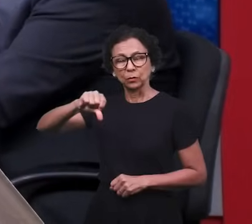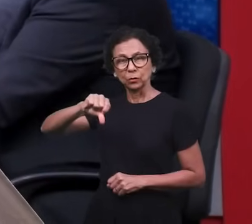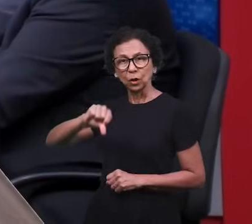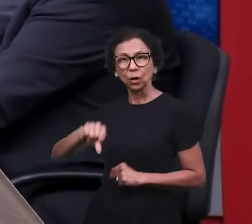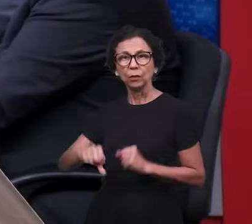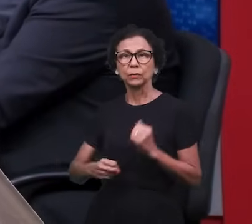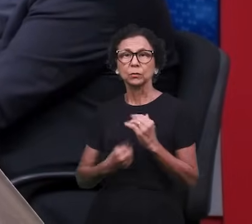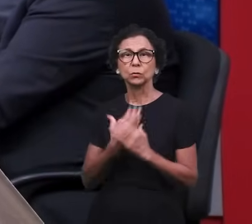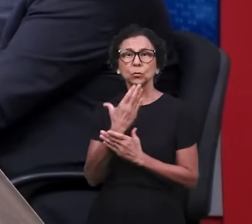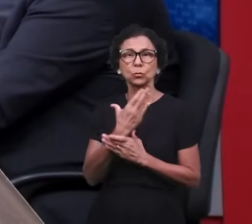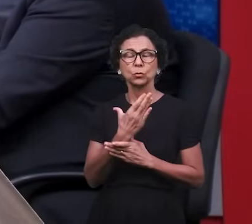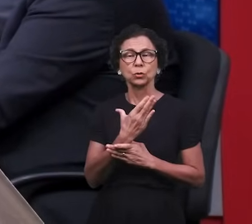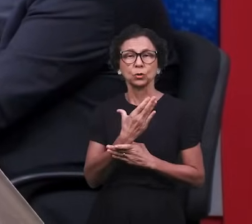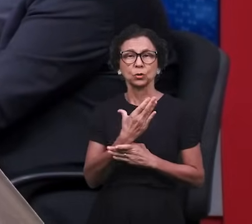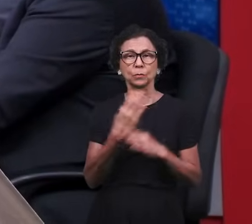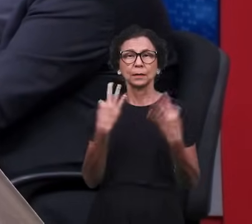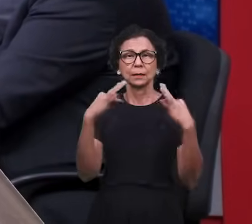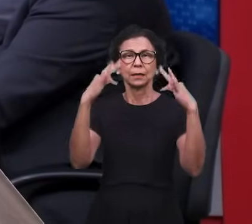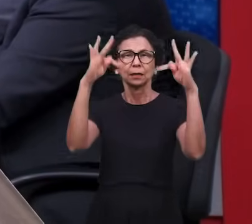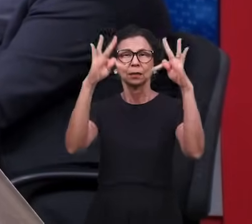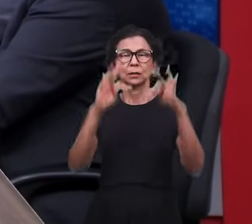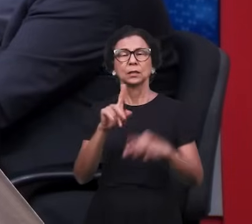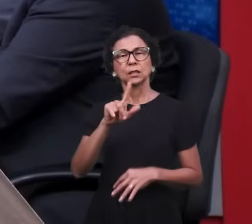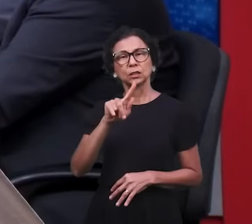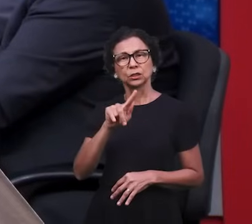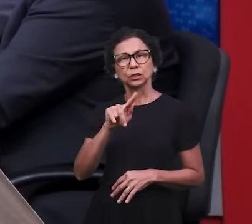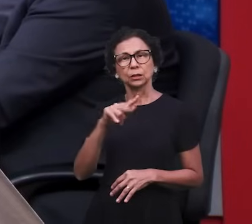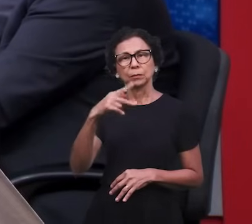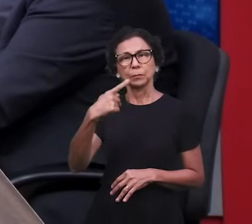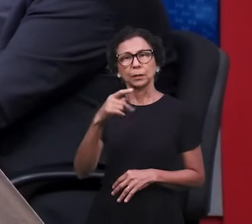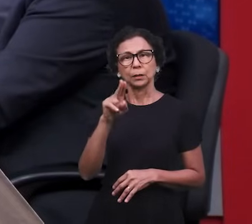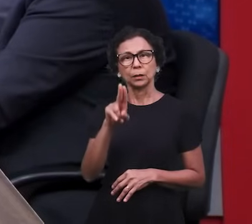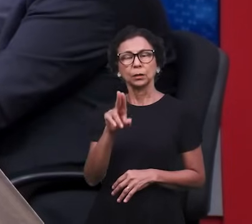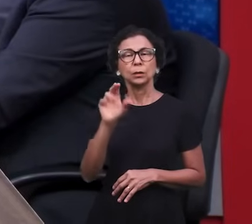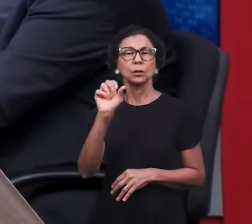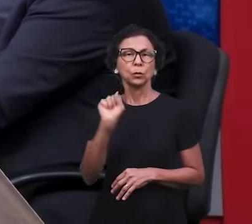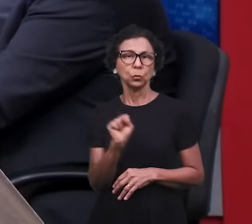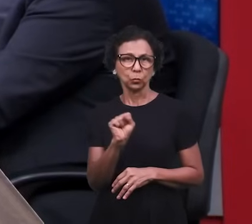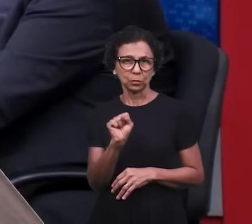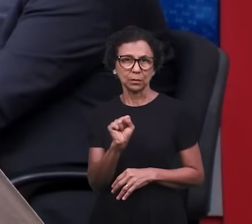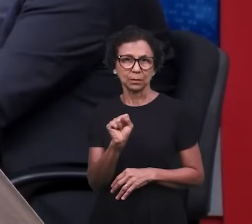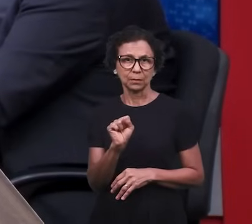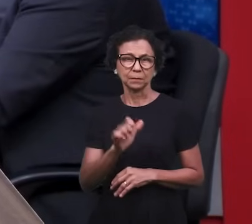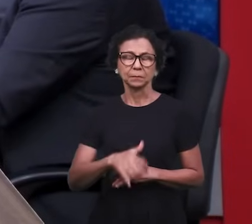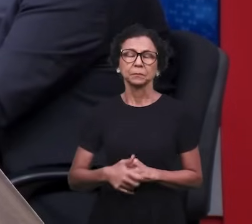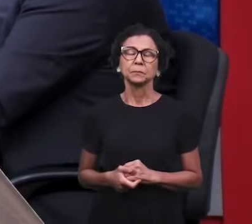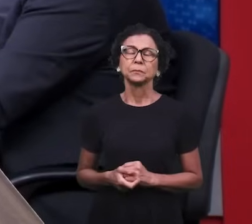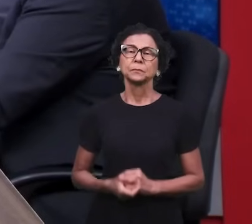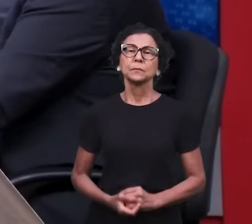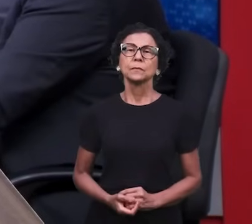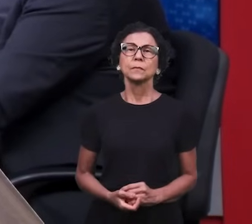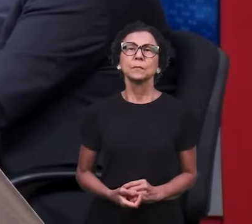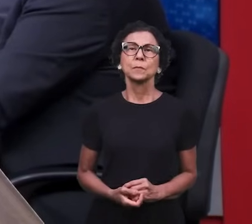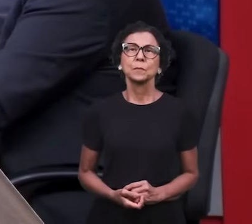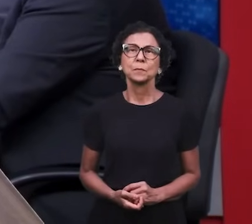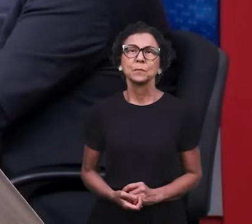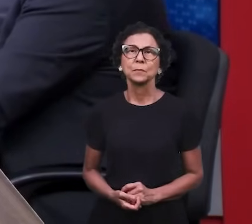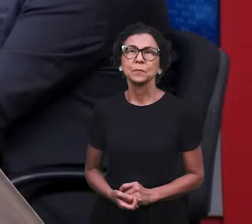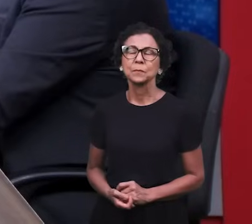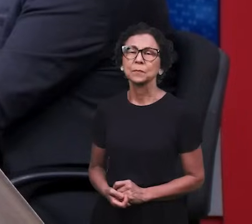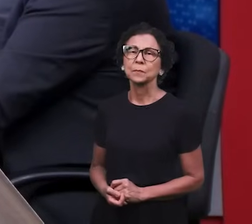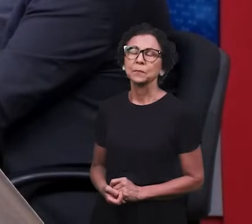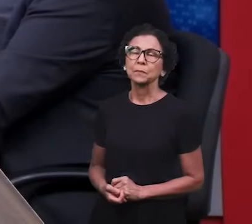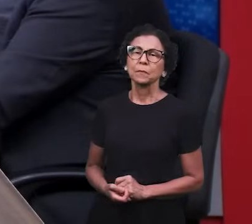surge uma tecnologia nova chamada GPUs, que é unidades de processamento gráficos, que